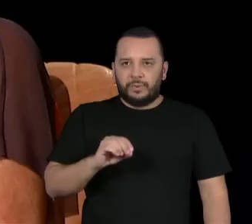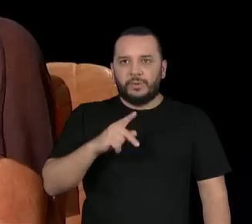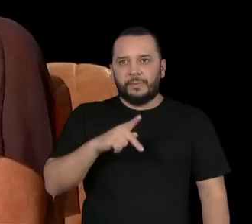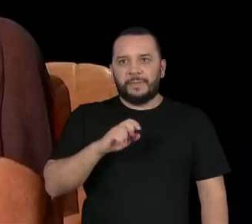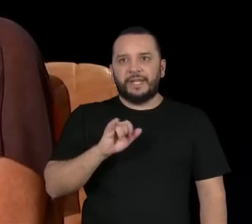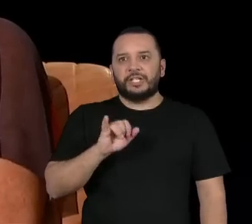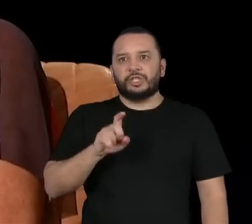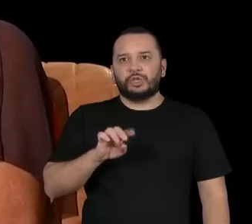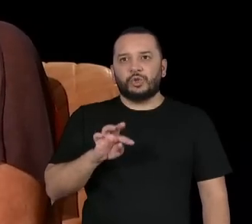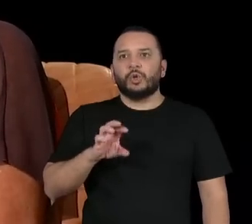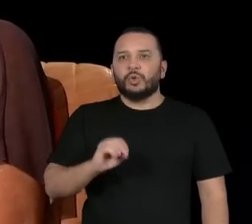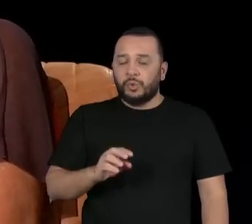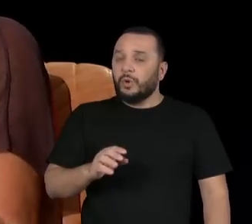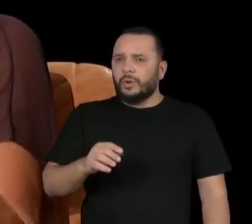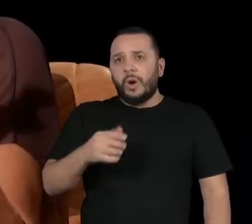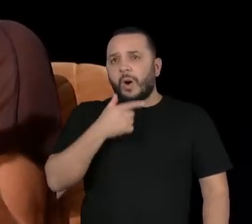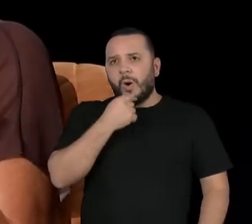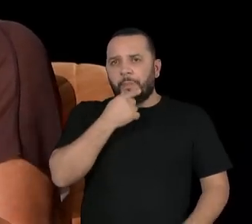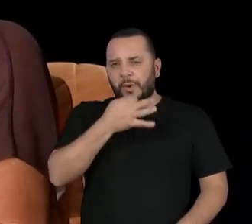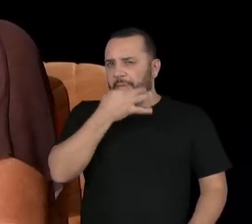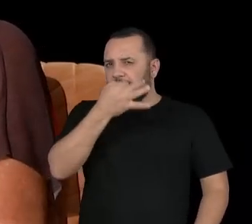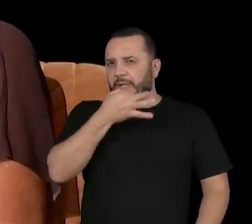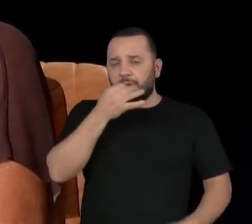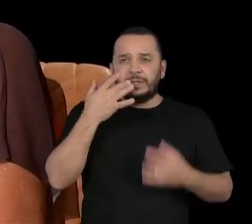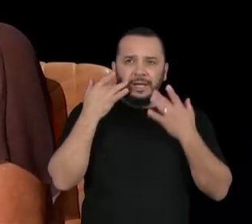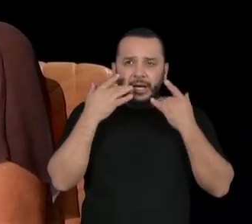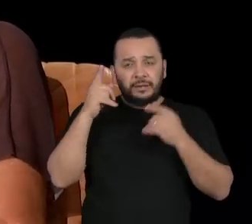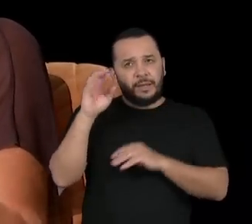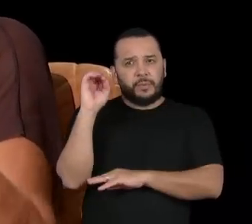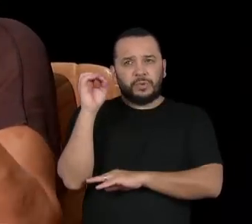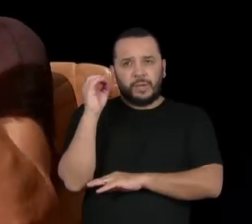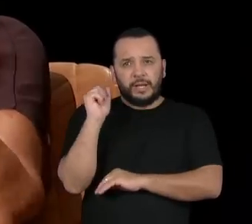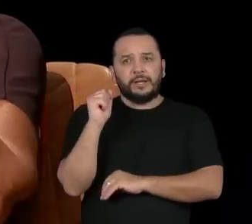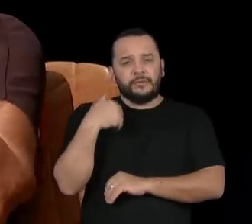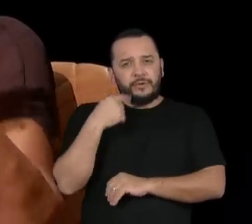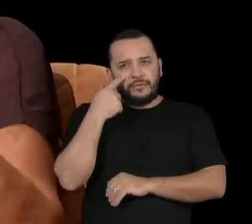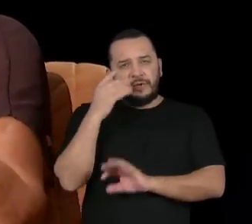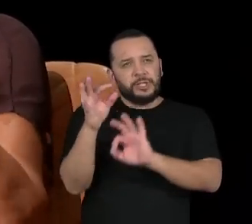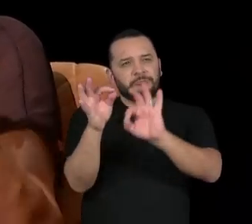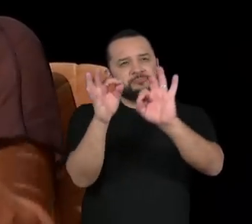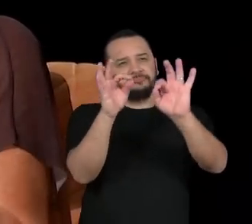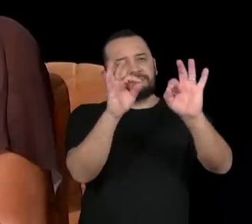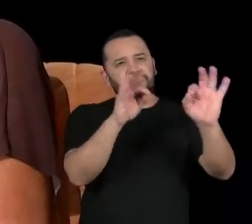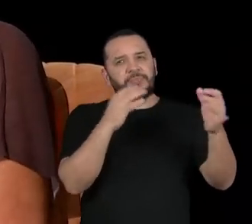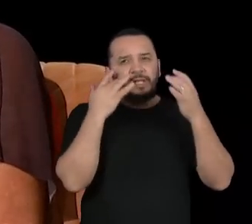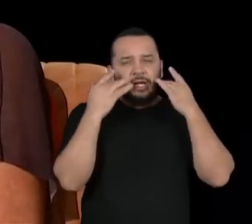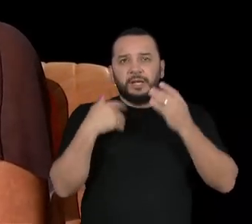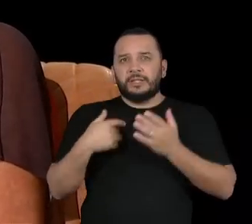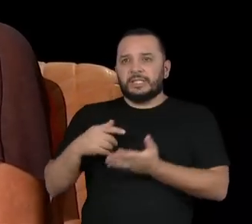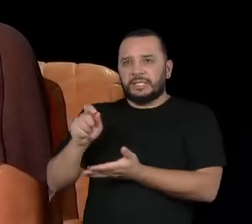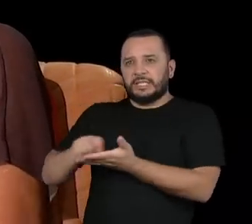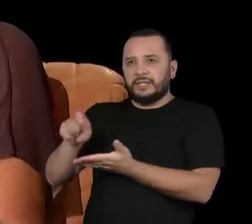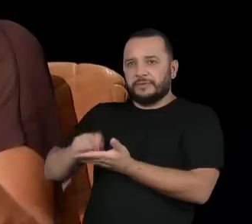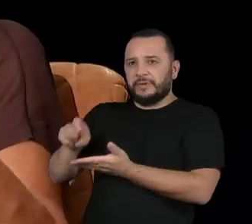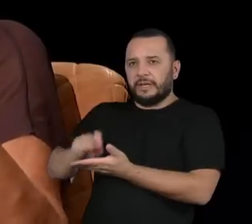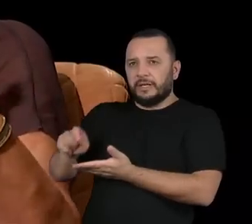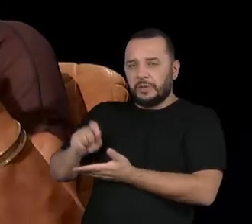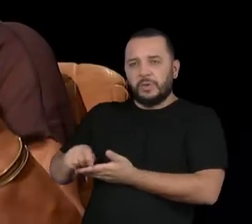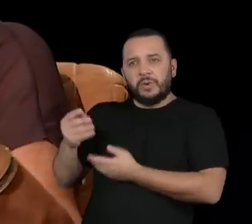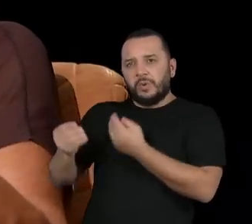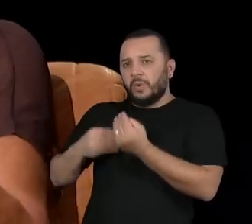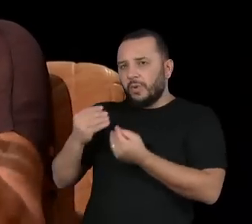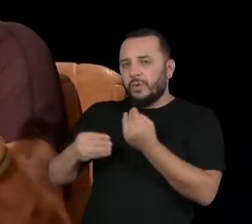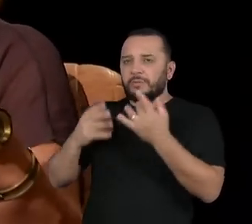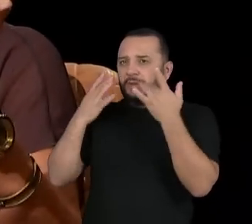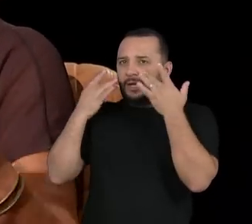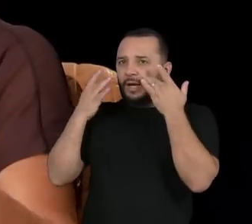foi assistir. Volta para Porto Alegre e escreve sobre a peça do Ionesco, a direção do meu